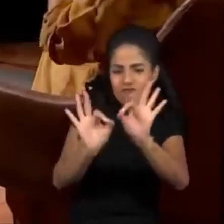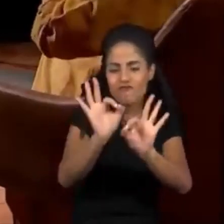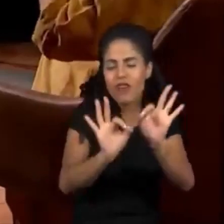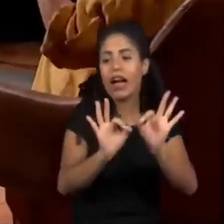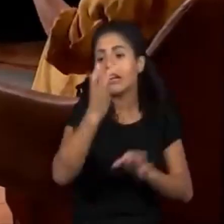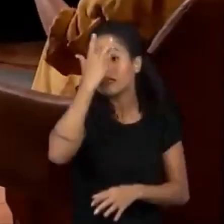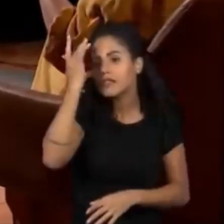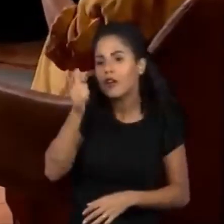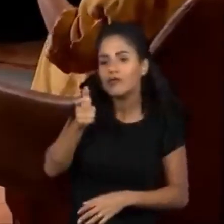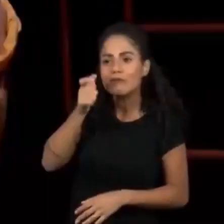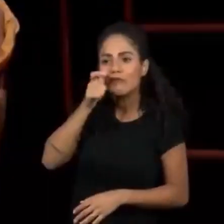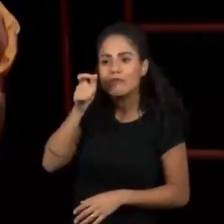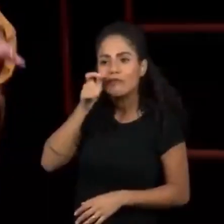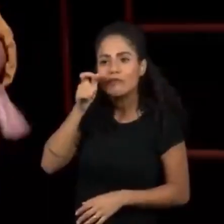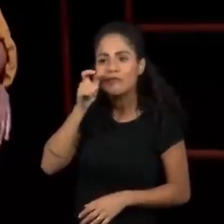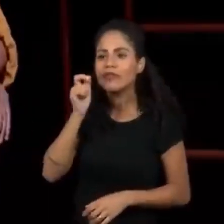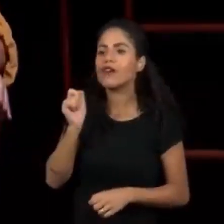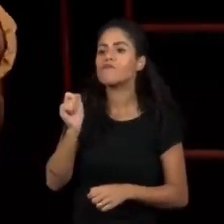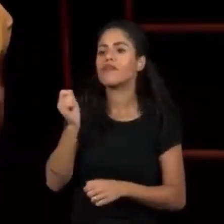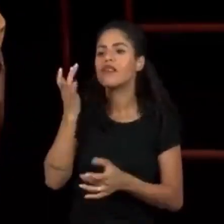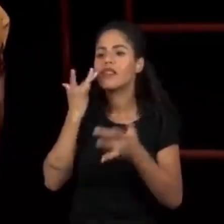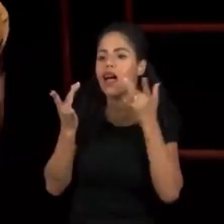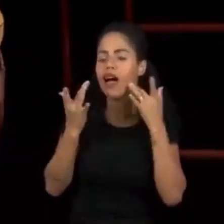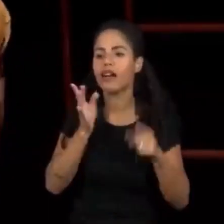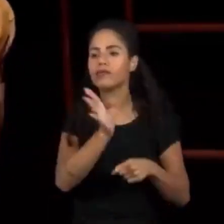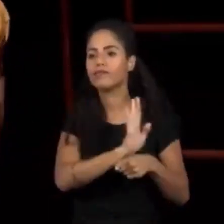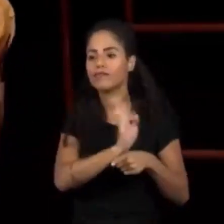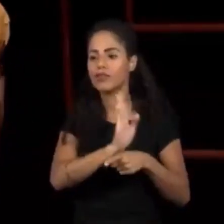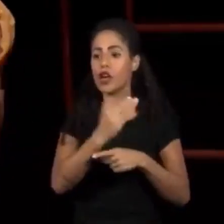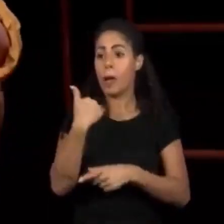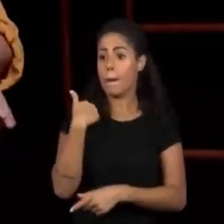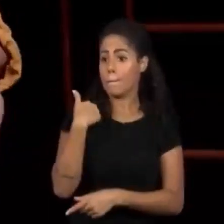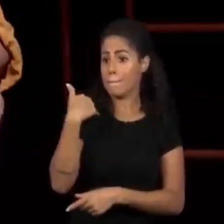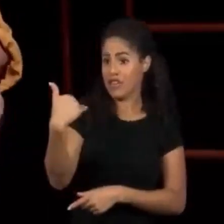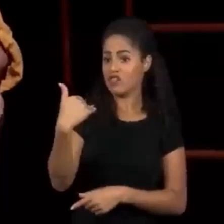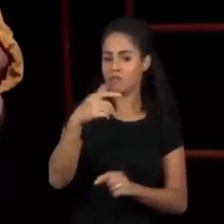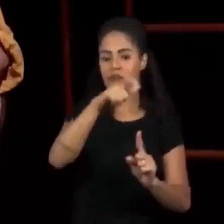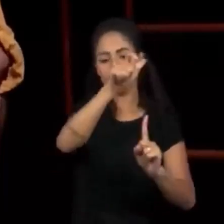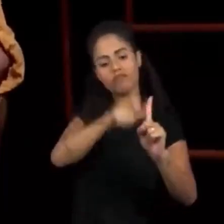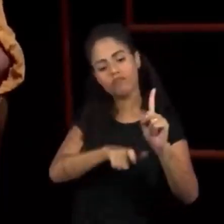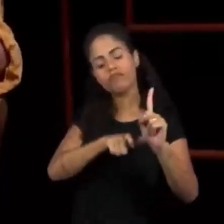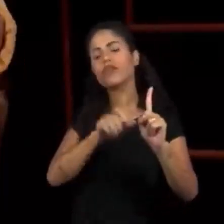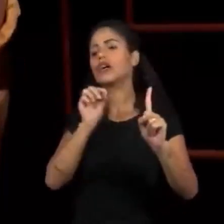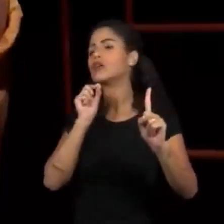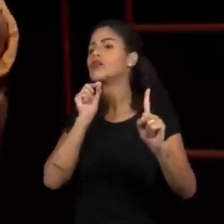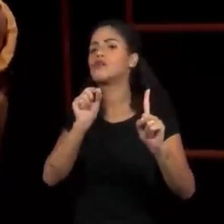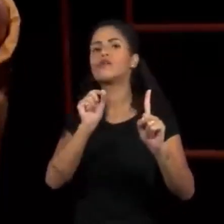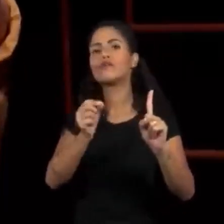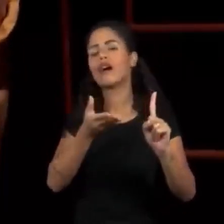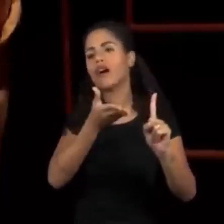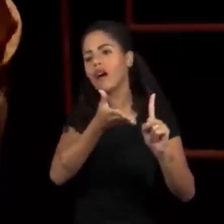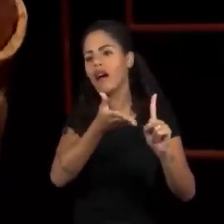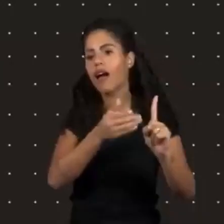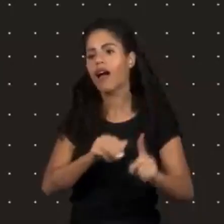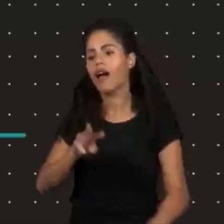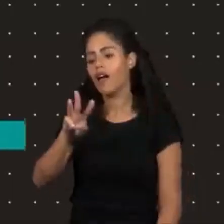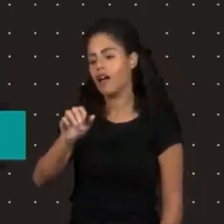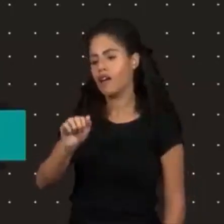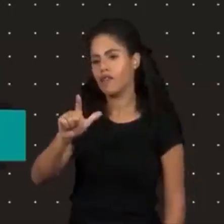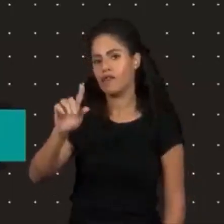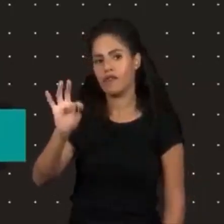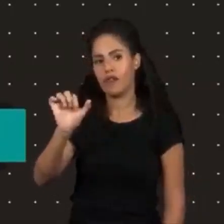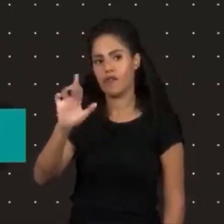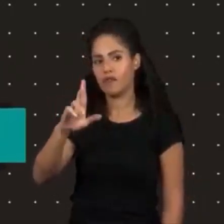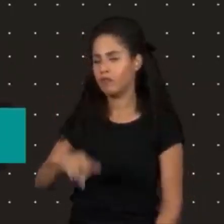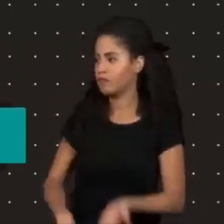que se interessavam por cinema enfim e me chamaram para fazer um personagem lá numa montagem qualquer e Walter avancine